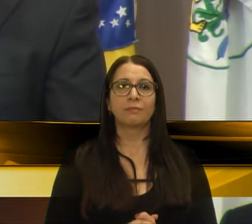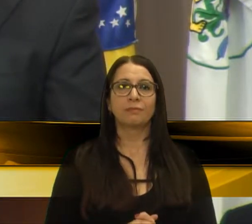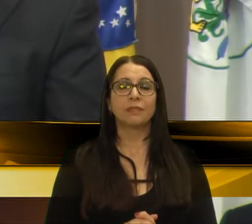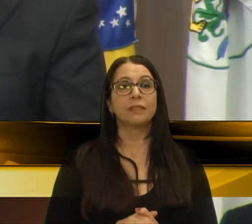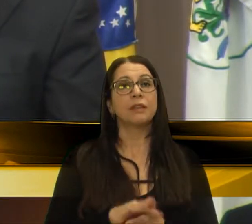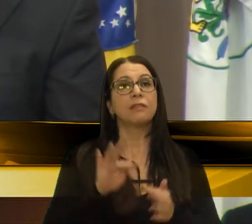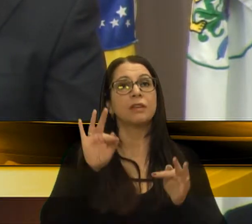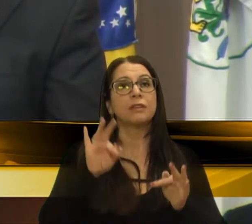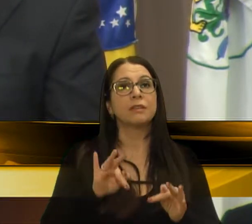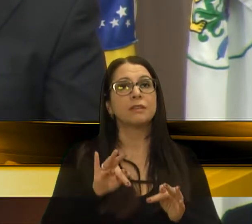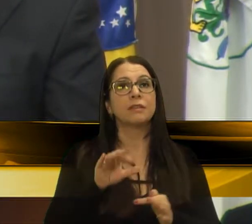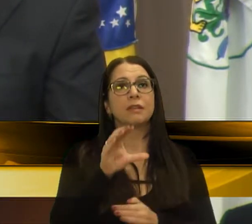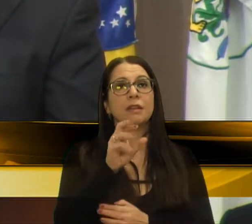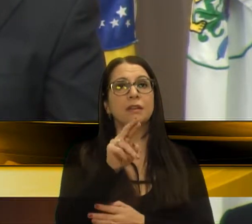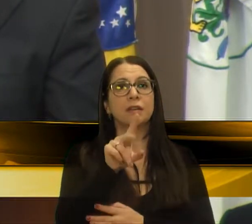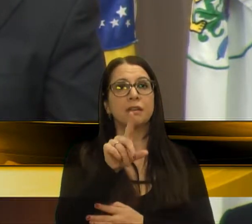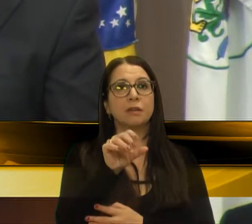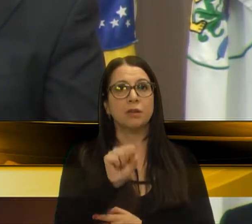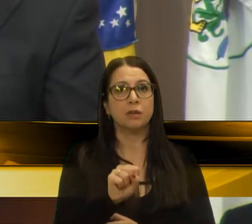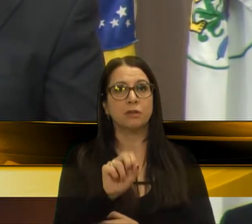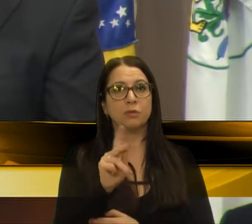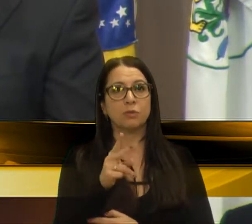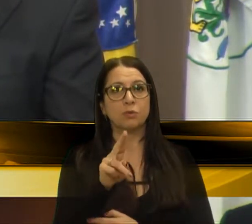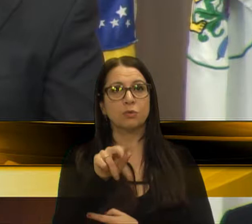Finalizo citando Carlos Jung.